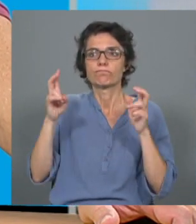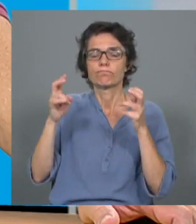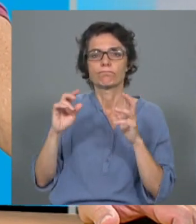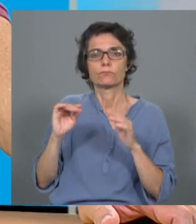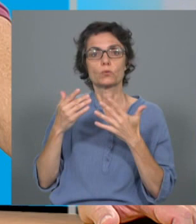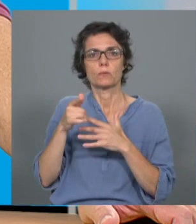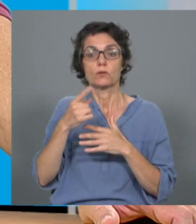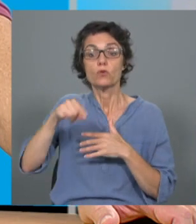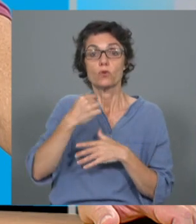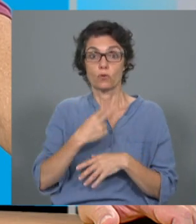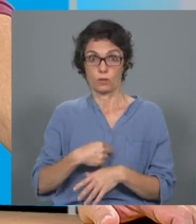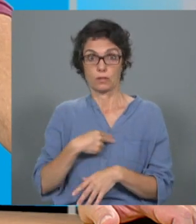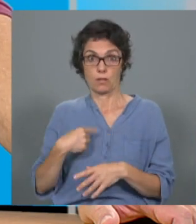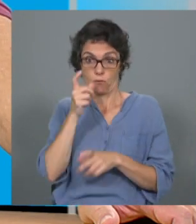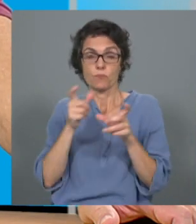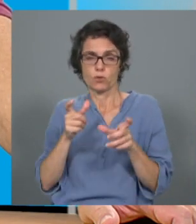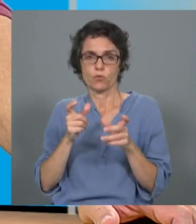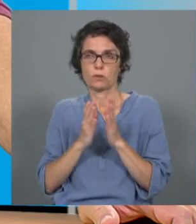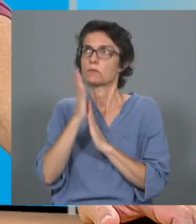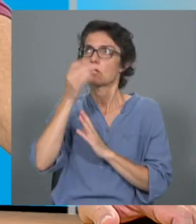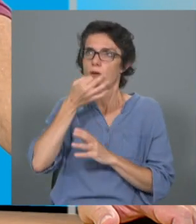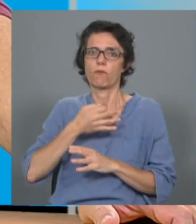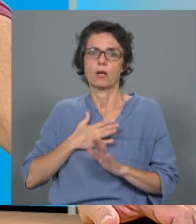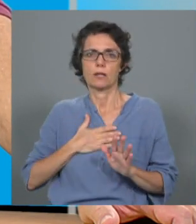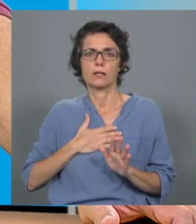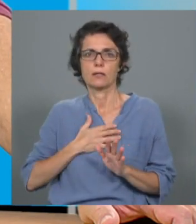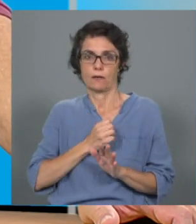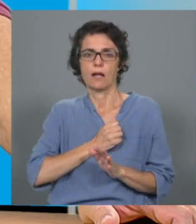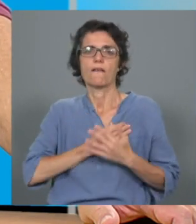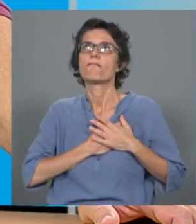nós cristãos, pessoas com fé e com algum